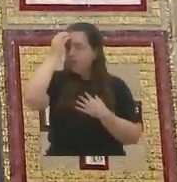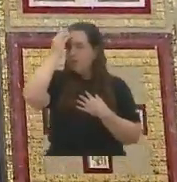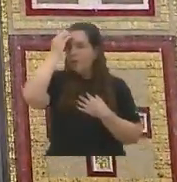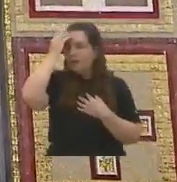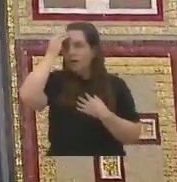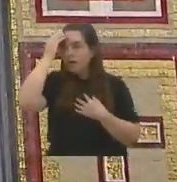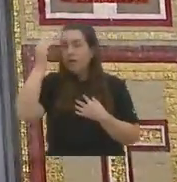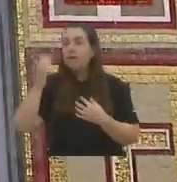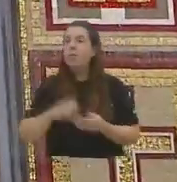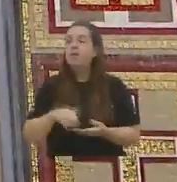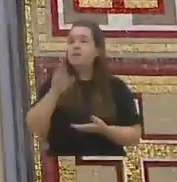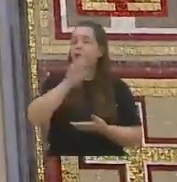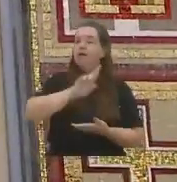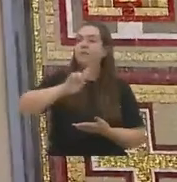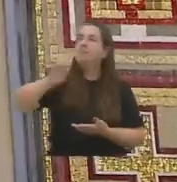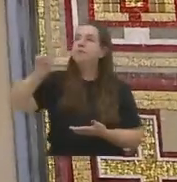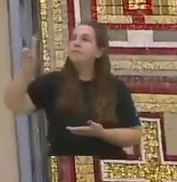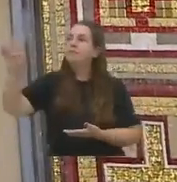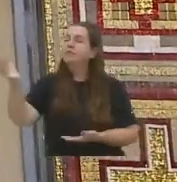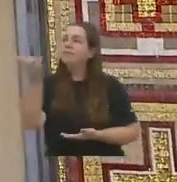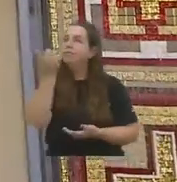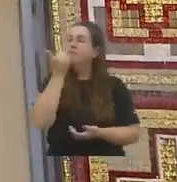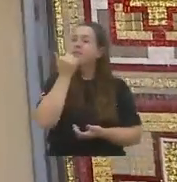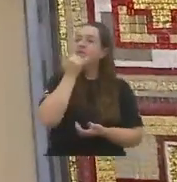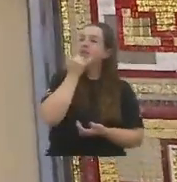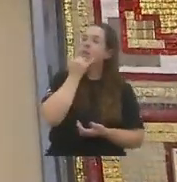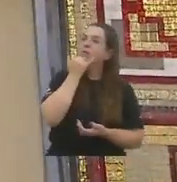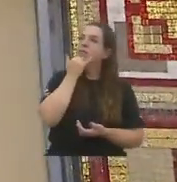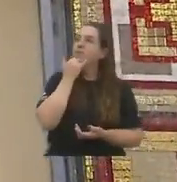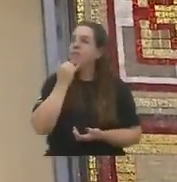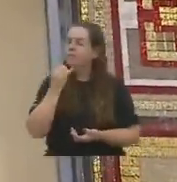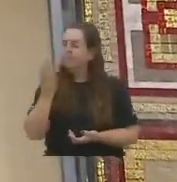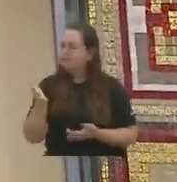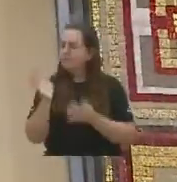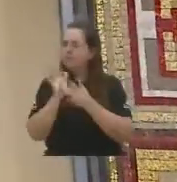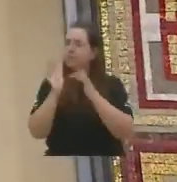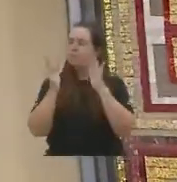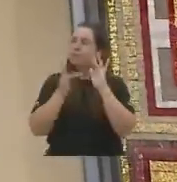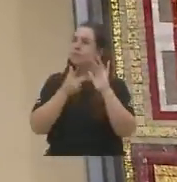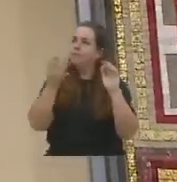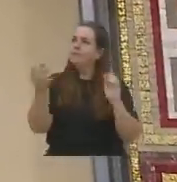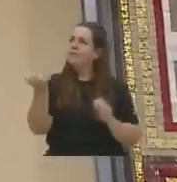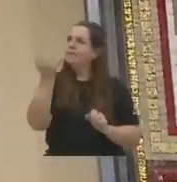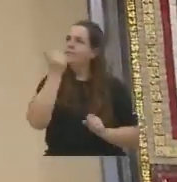culpa. Senhor, piedade, Cristo,